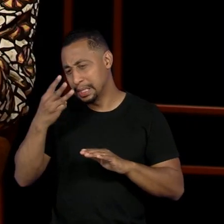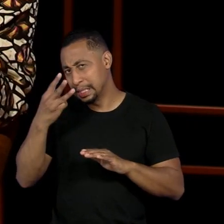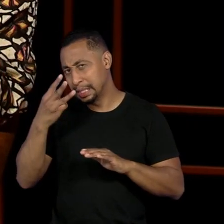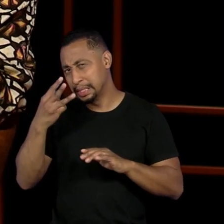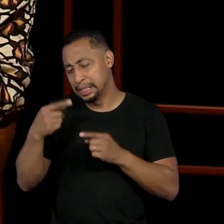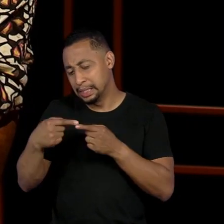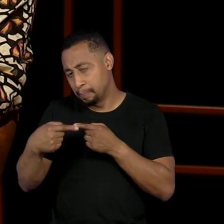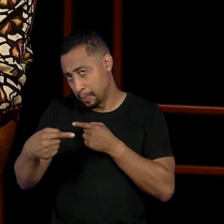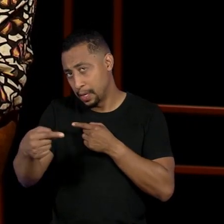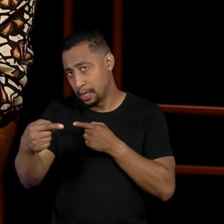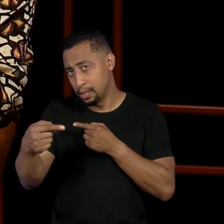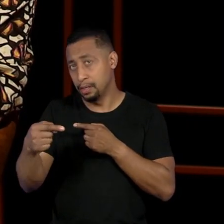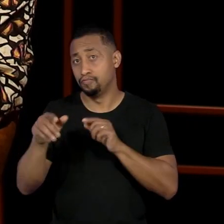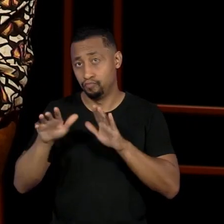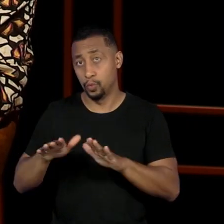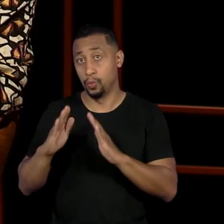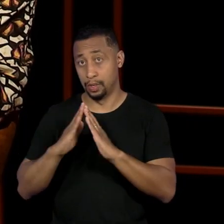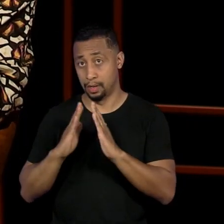viagem dele,